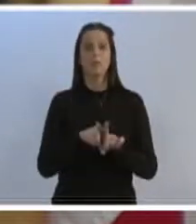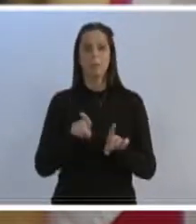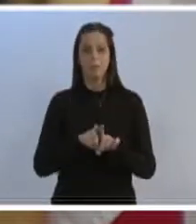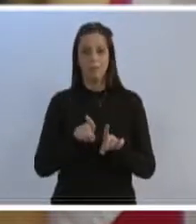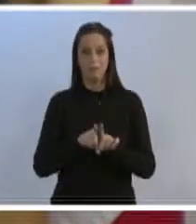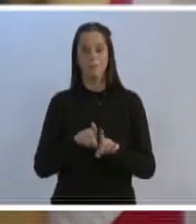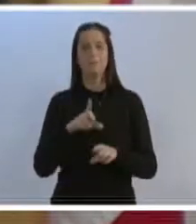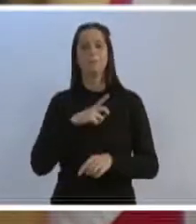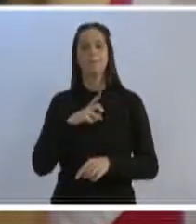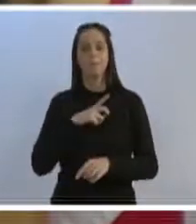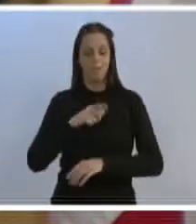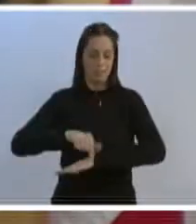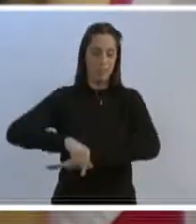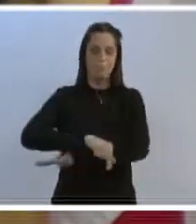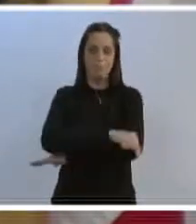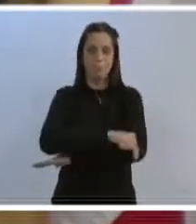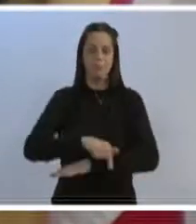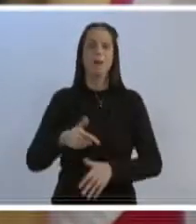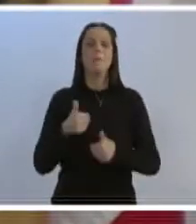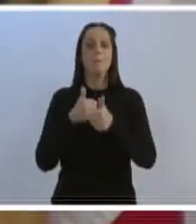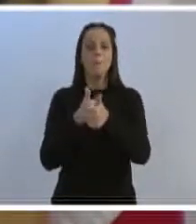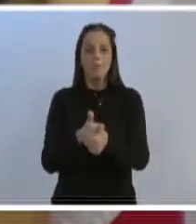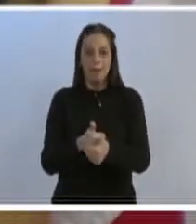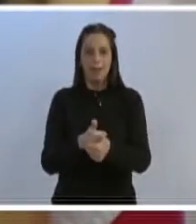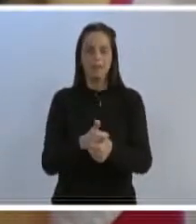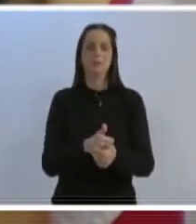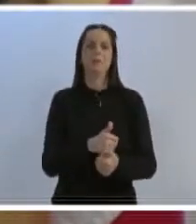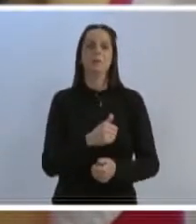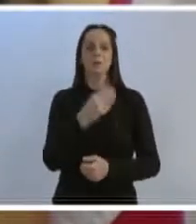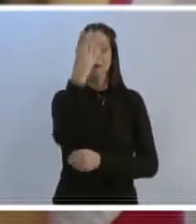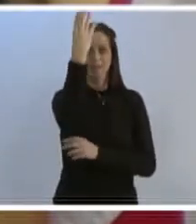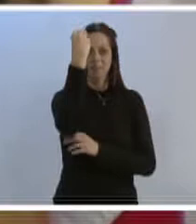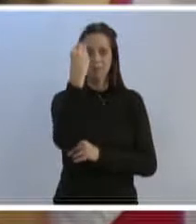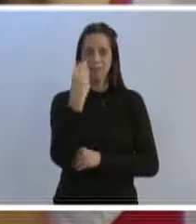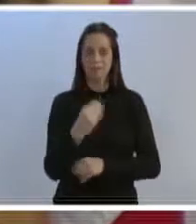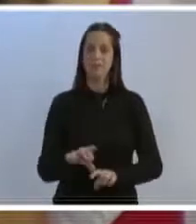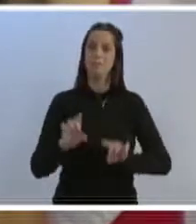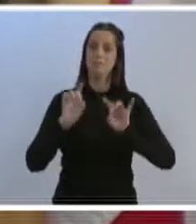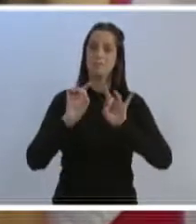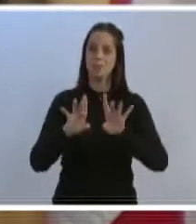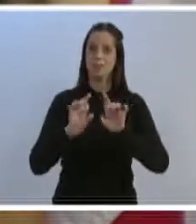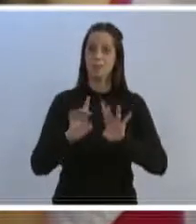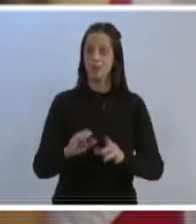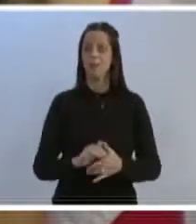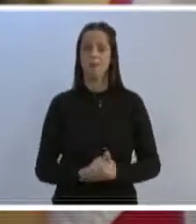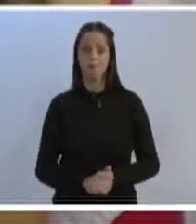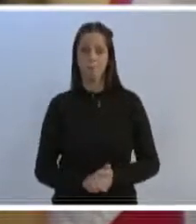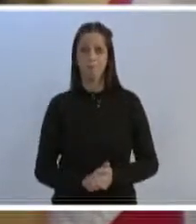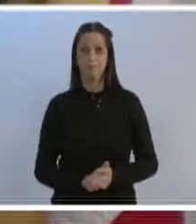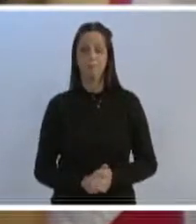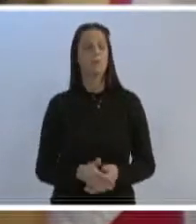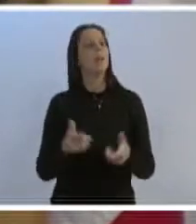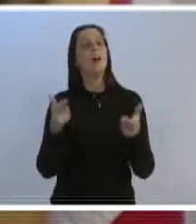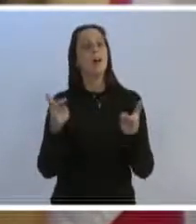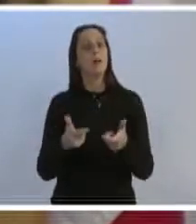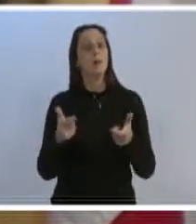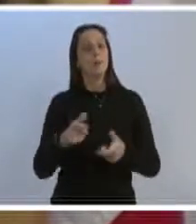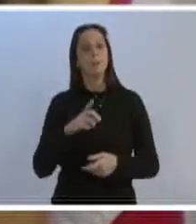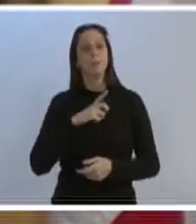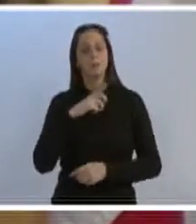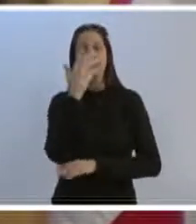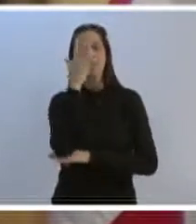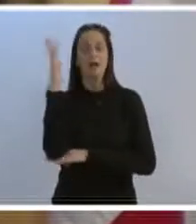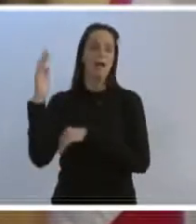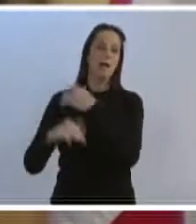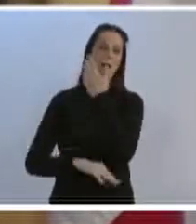sinaleira da água branca rua bahia com água branca em especial aonde nós temos ali as árvores